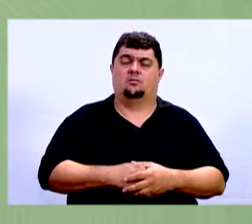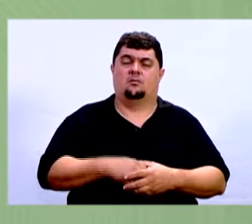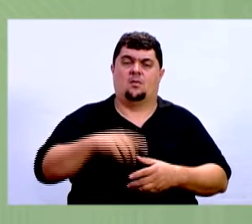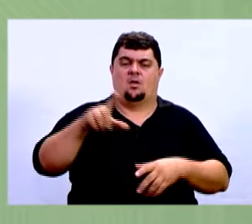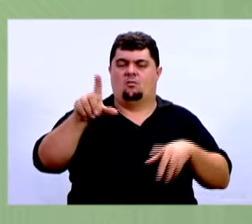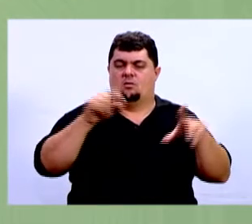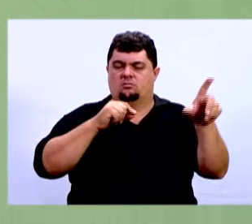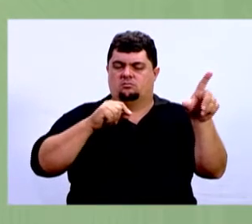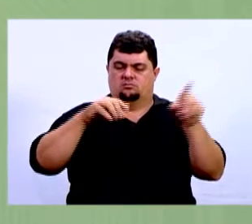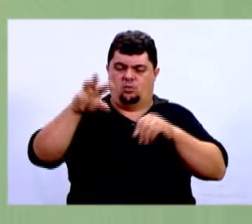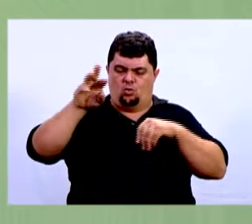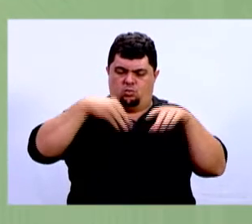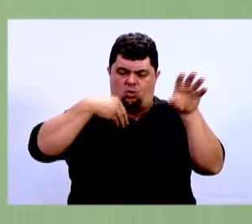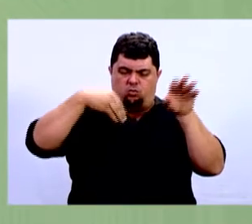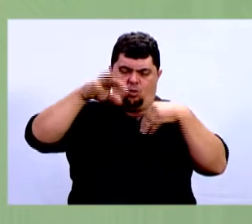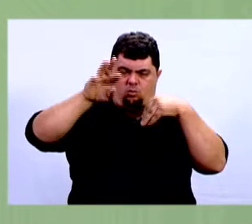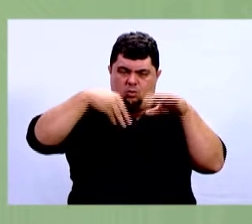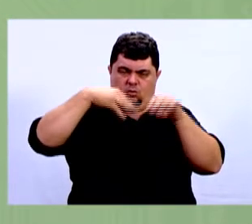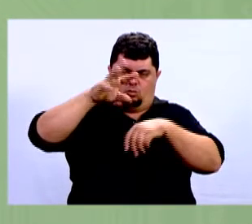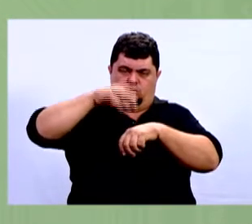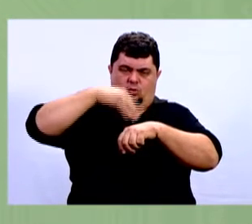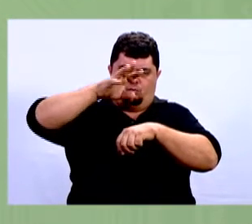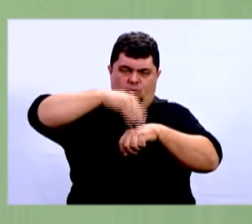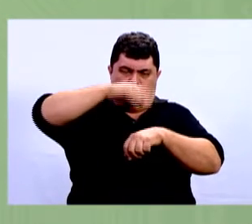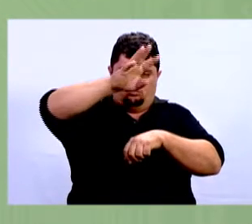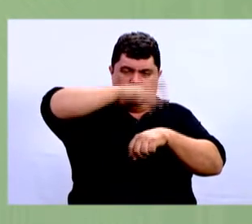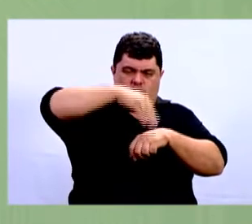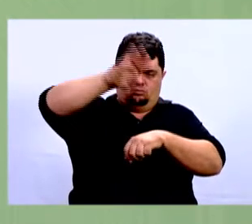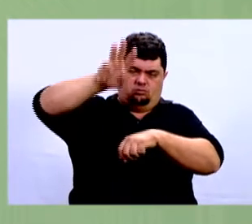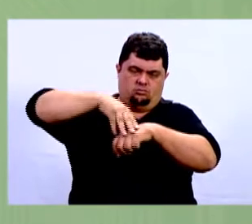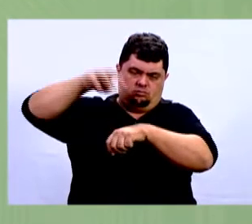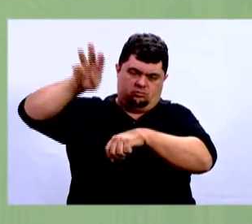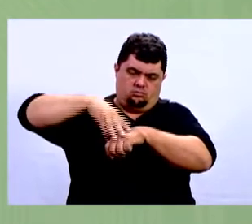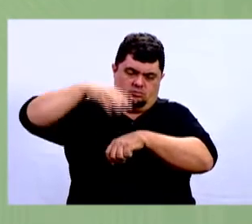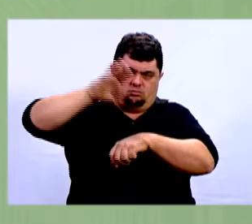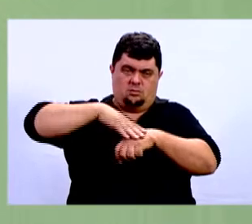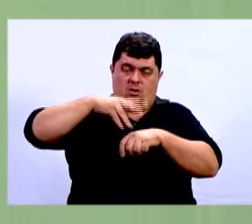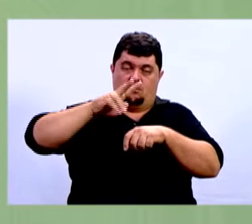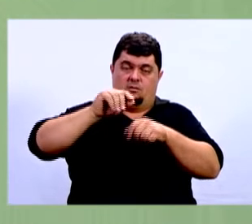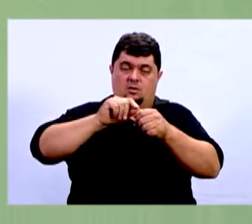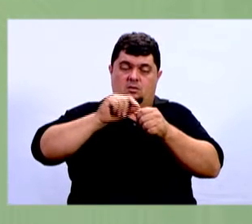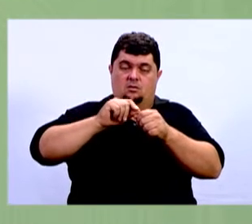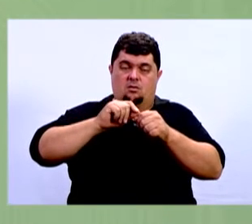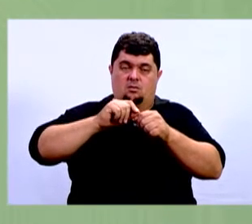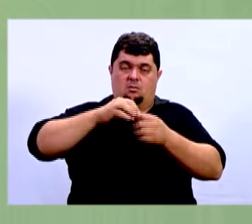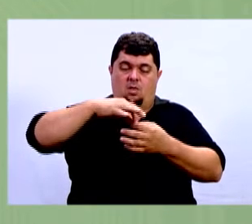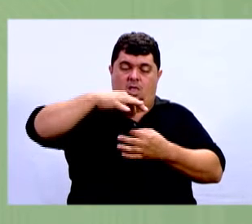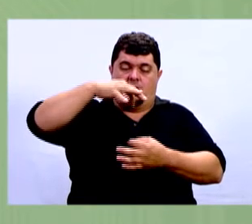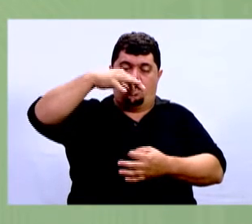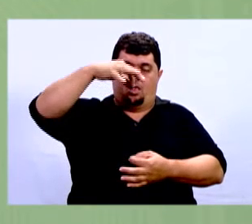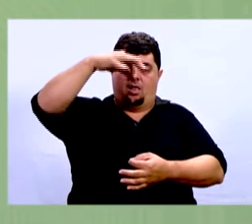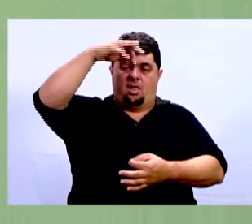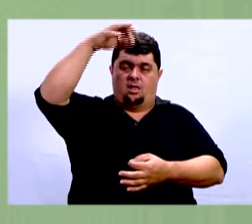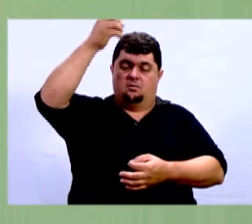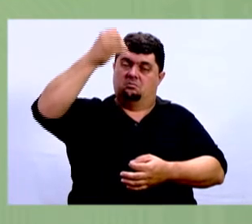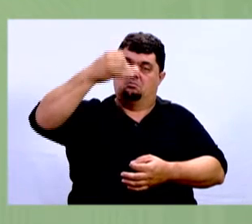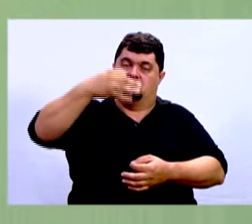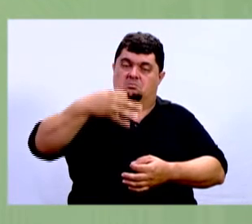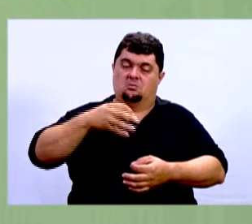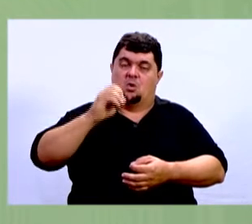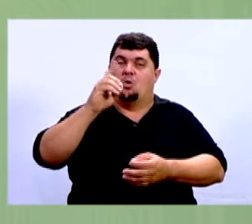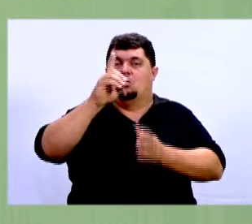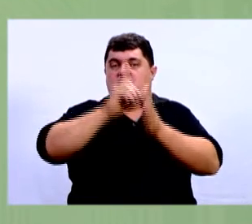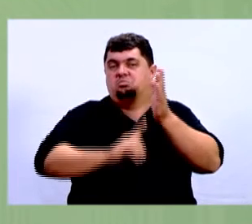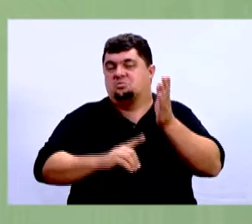mais adequados para estudos onde você vai fazer objetos descritivos ou explicativos. Então, lá